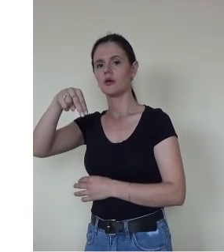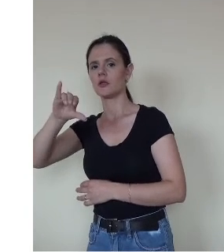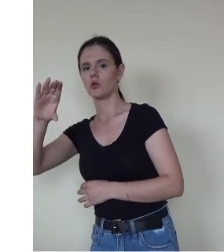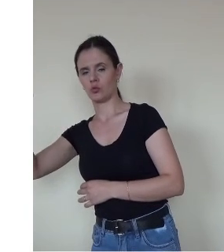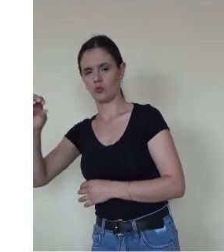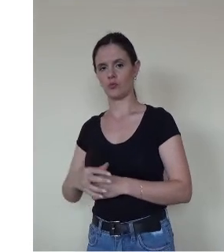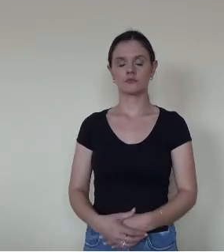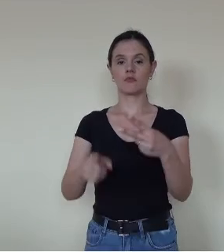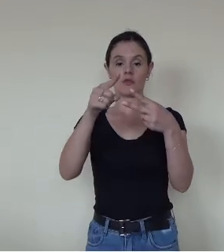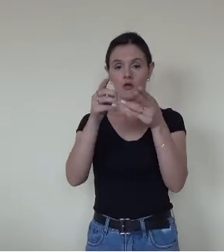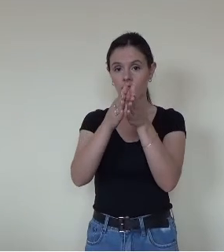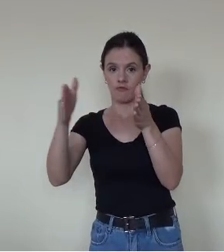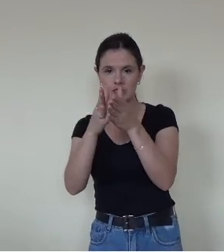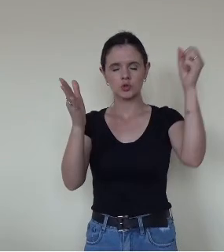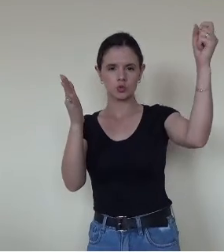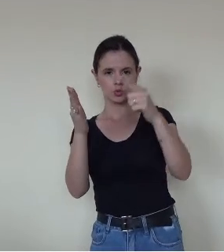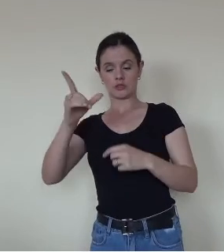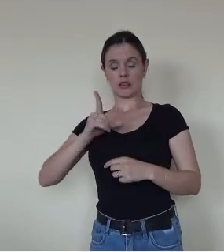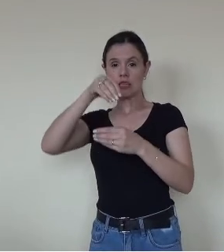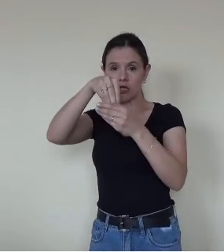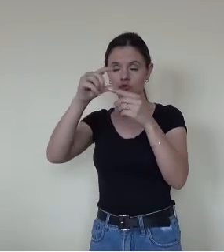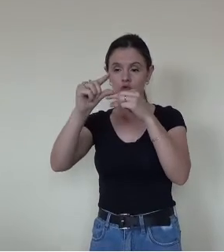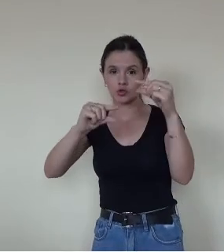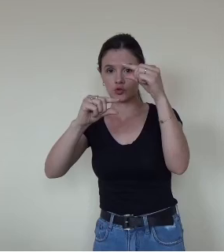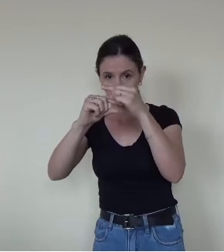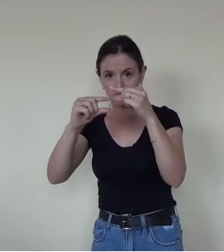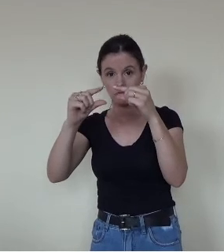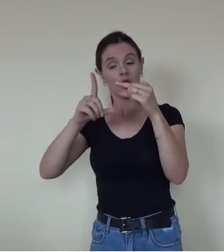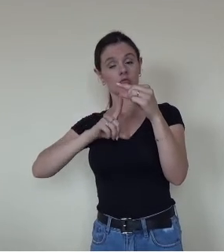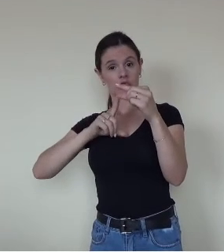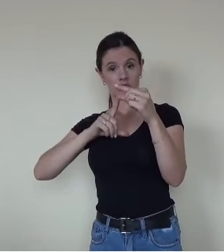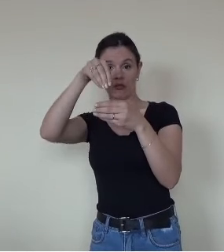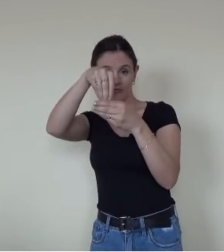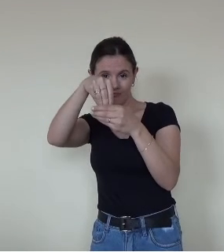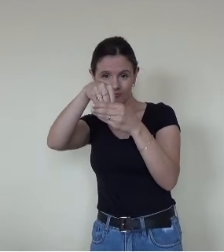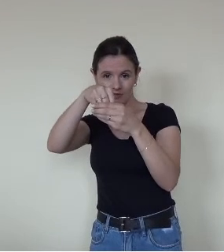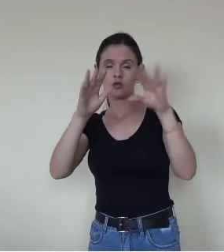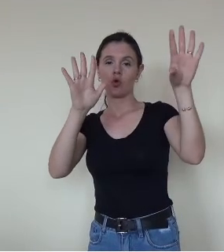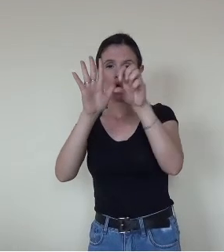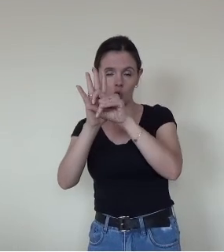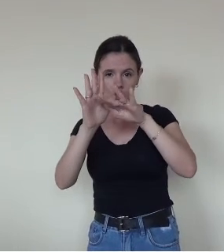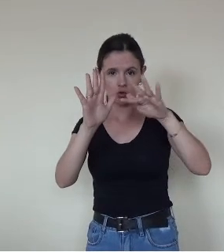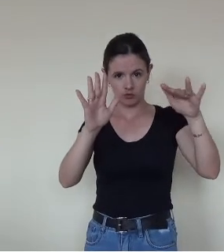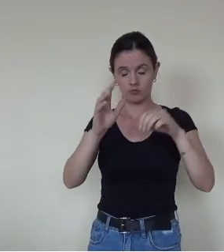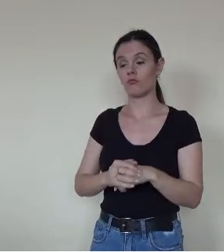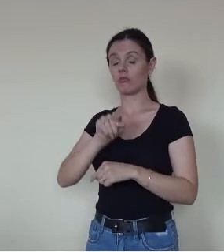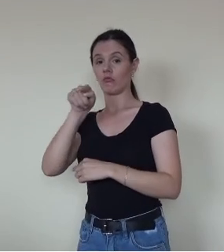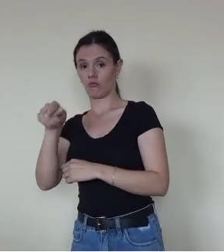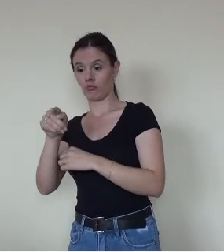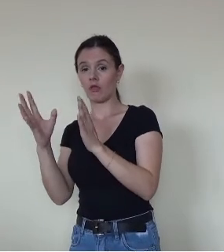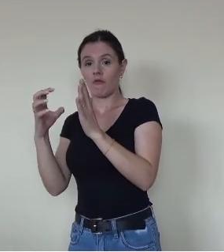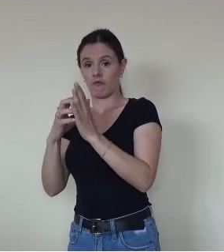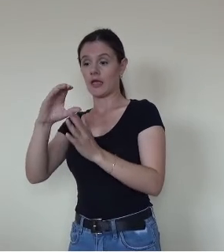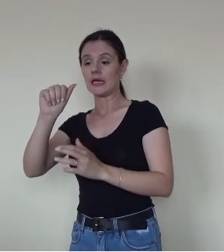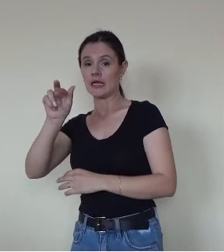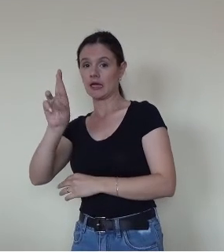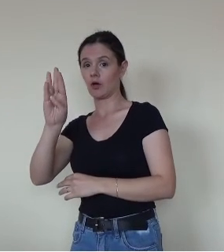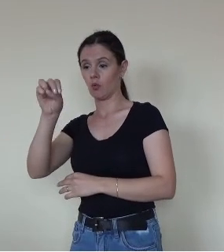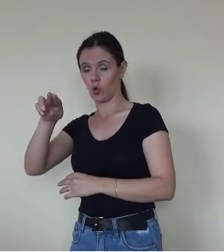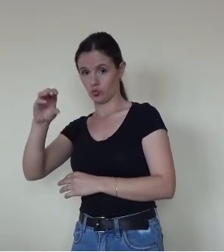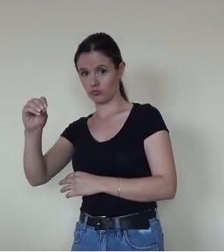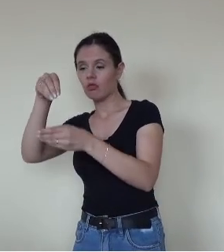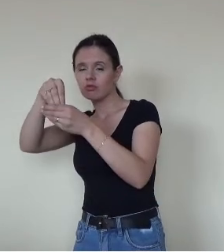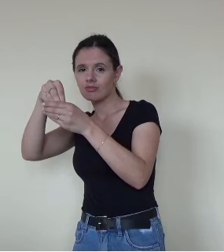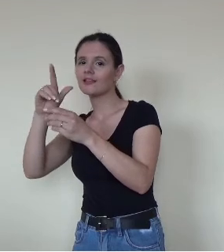nos tilacoides, local em que se encontram os pigmentos, e a fase da fixação de carbono ocorre no estroma.